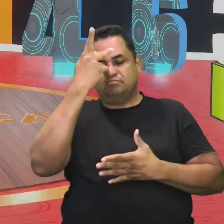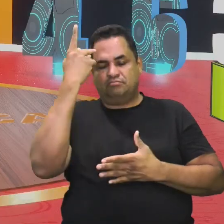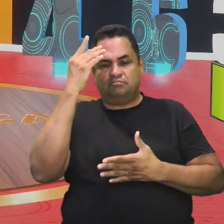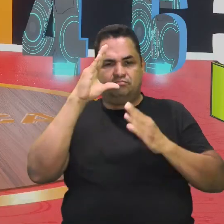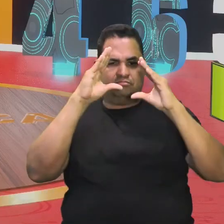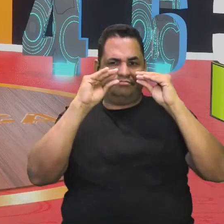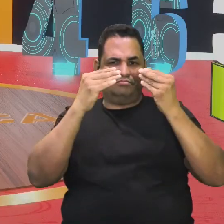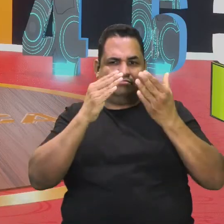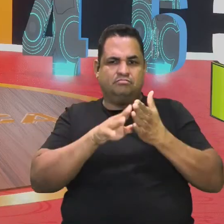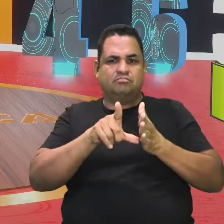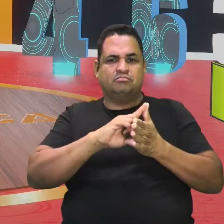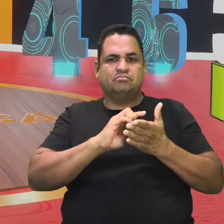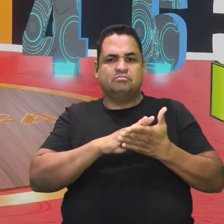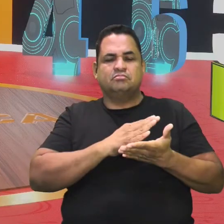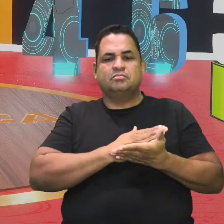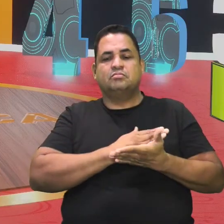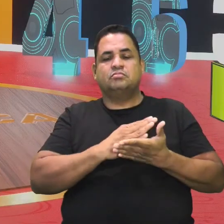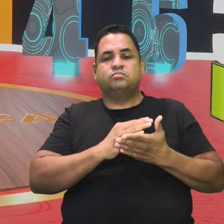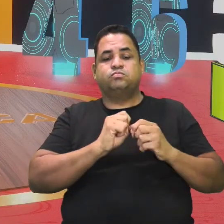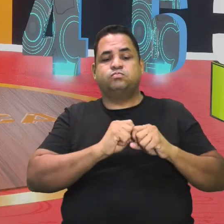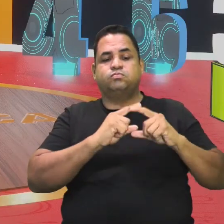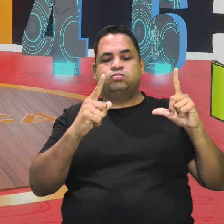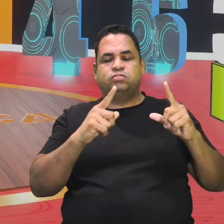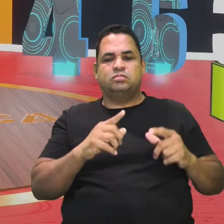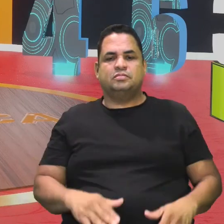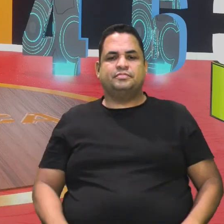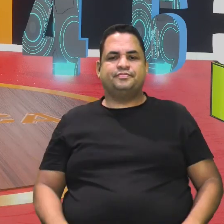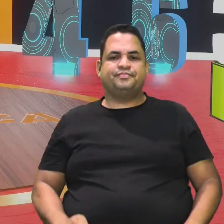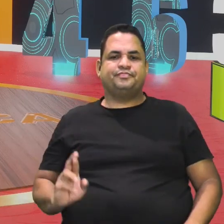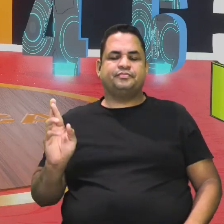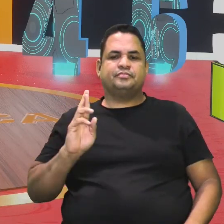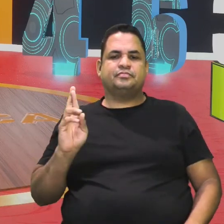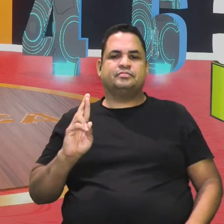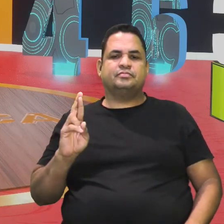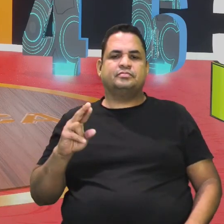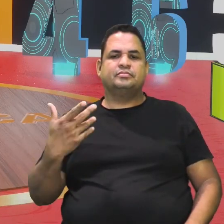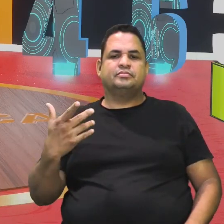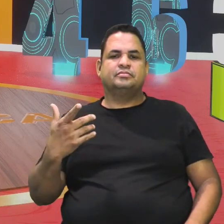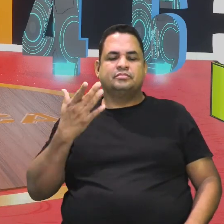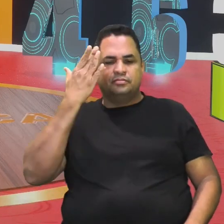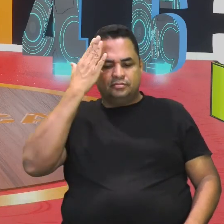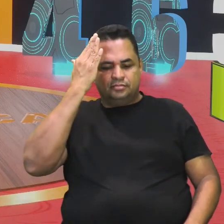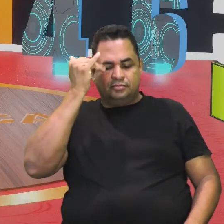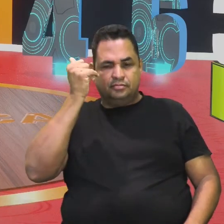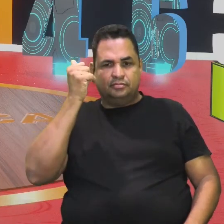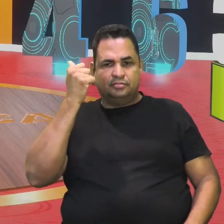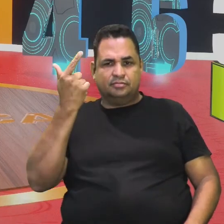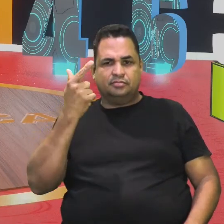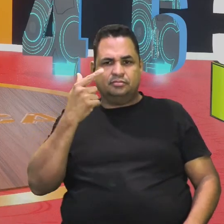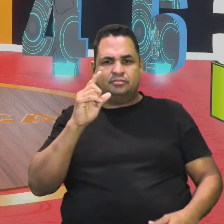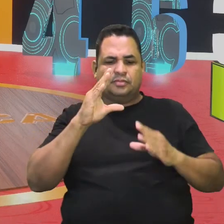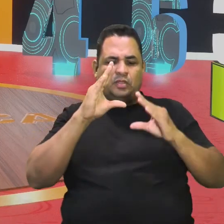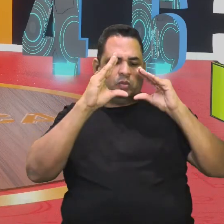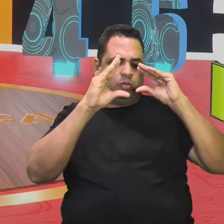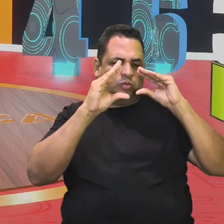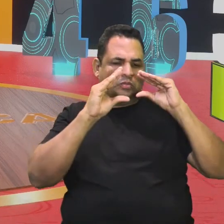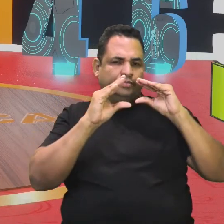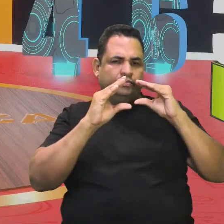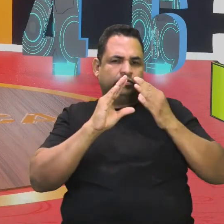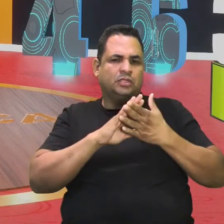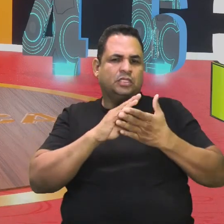Para surpresa de muitos alunos, porque quem conhece o despertador já sabe que ele não dormiu